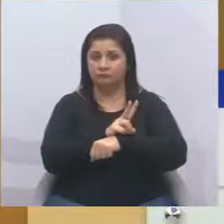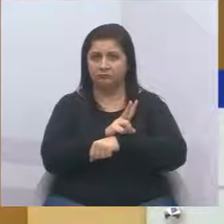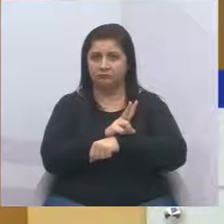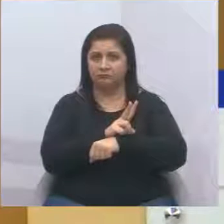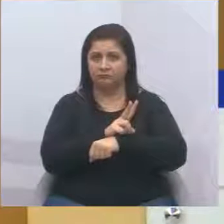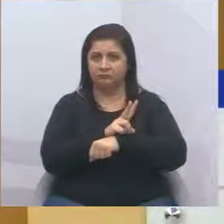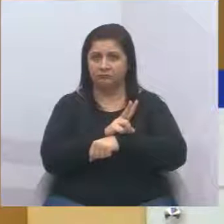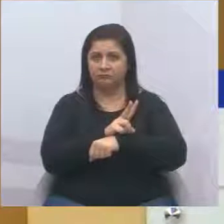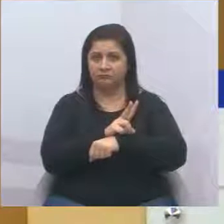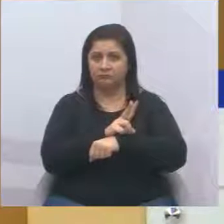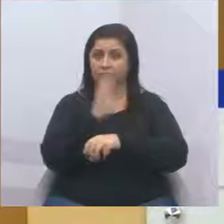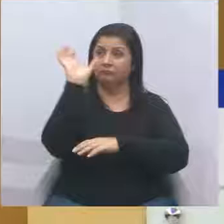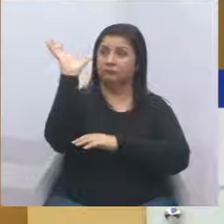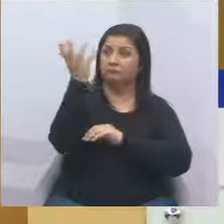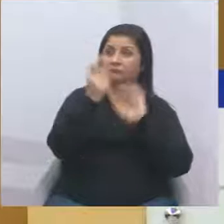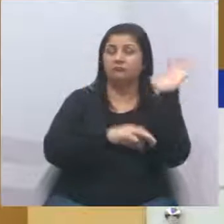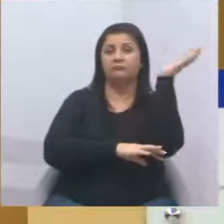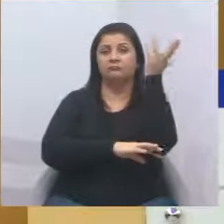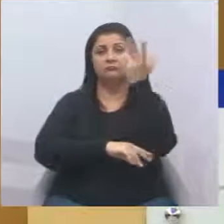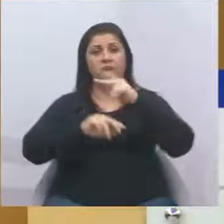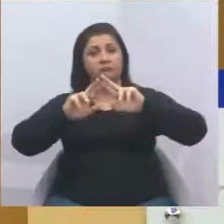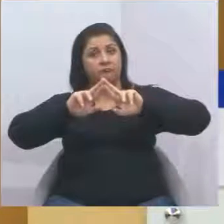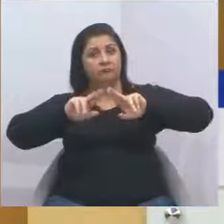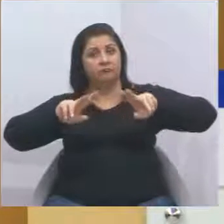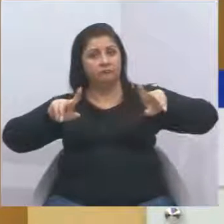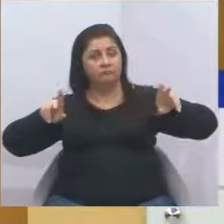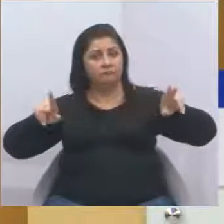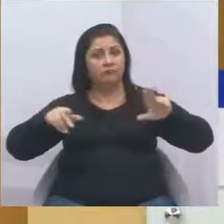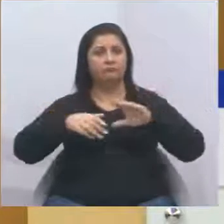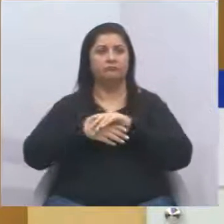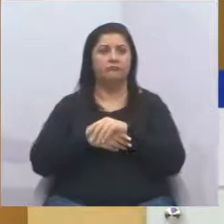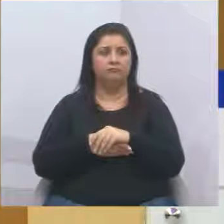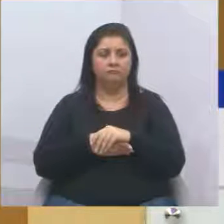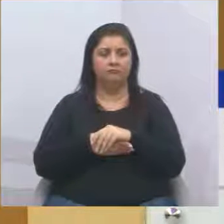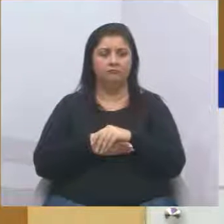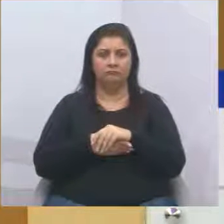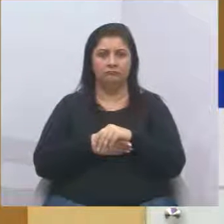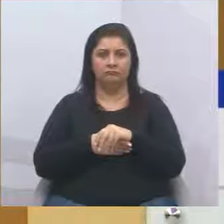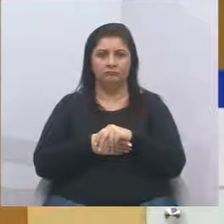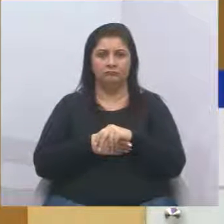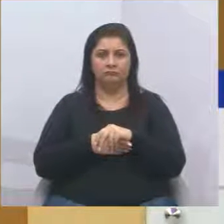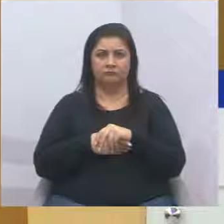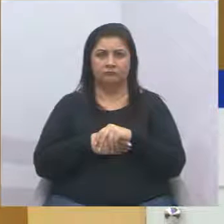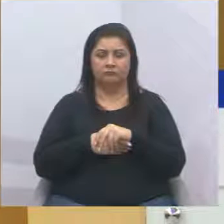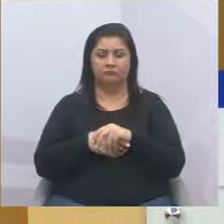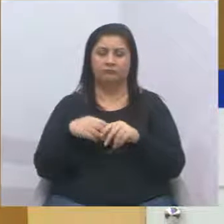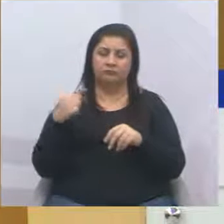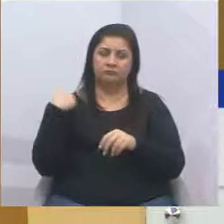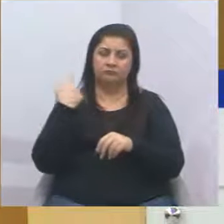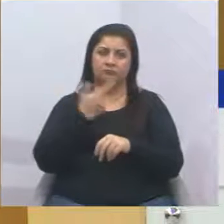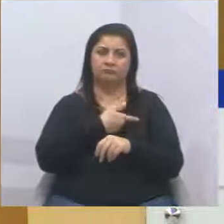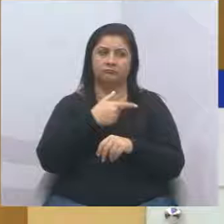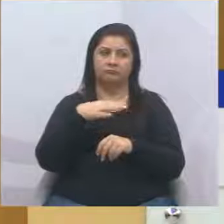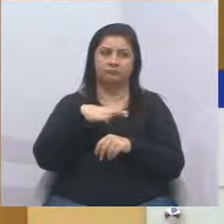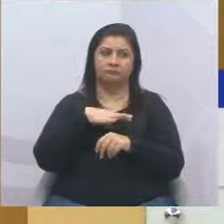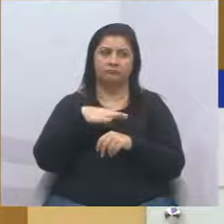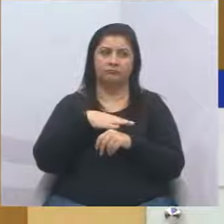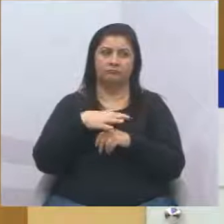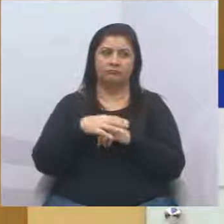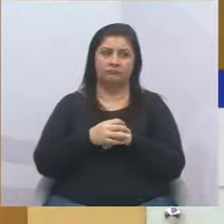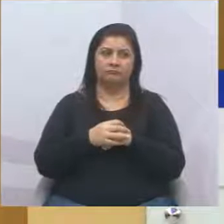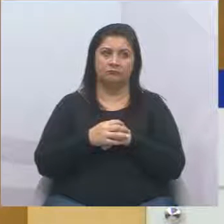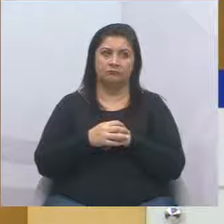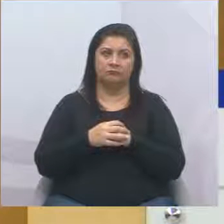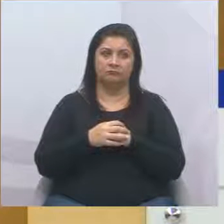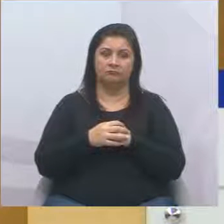assim, a biodiversidade da nossa cidade, no caso, né?